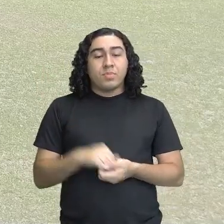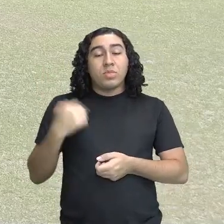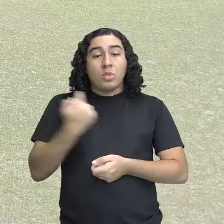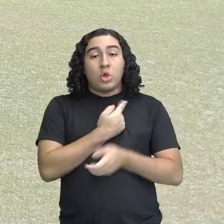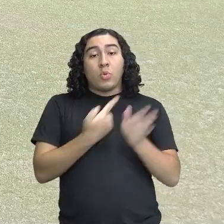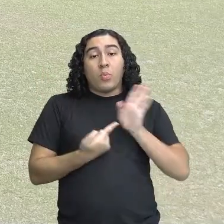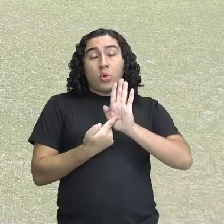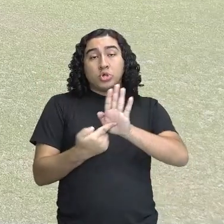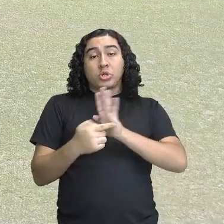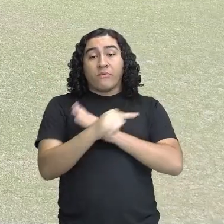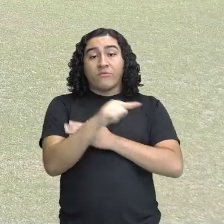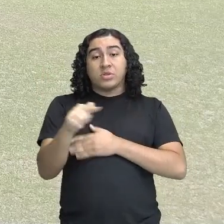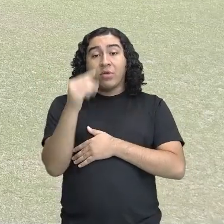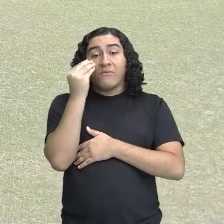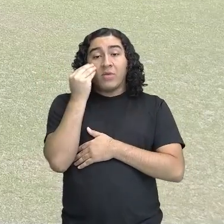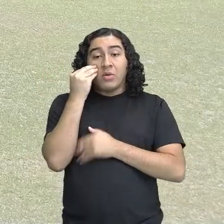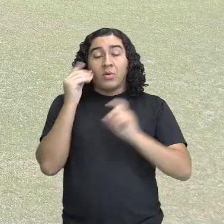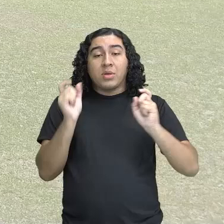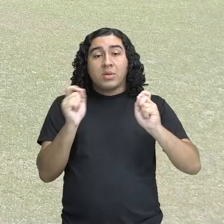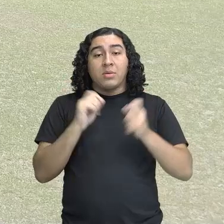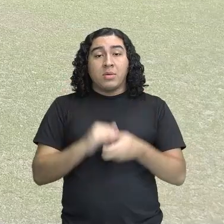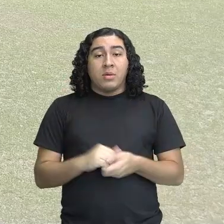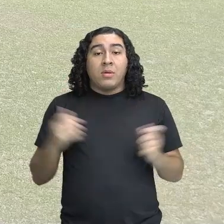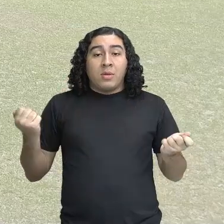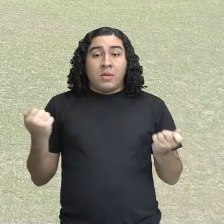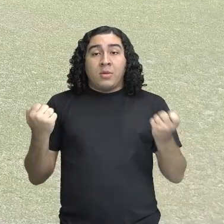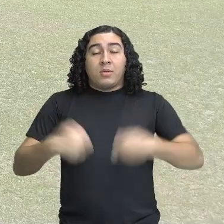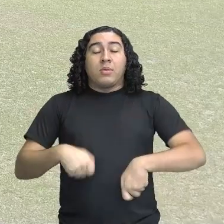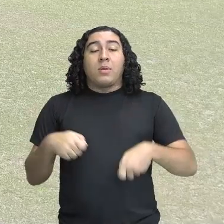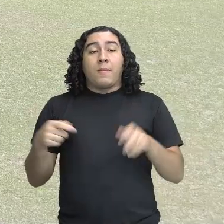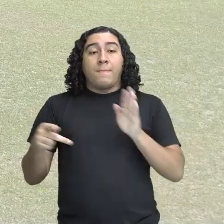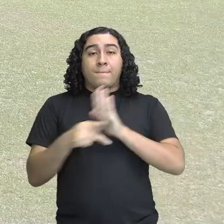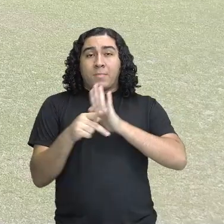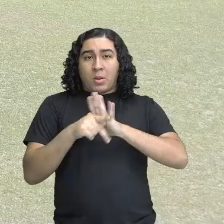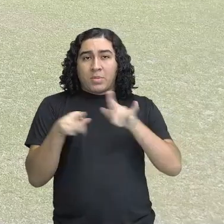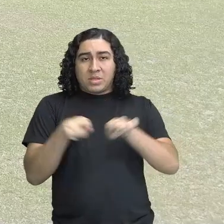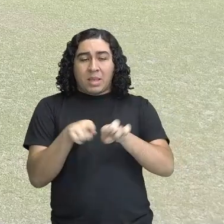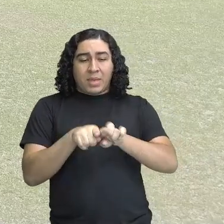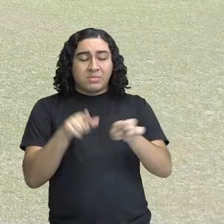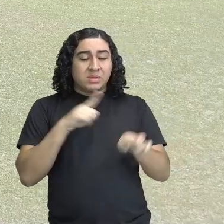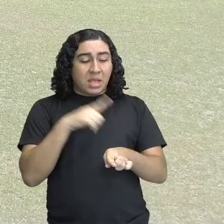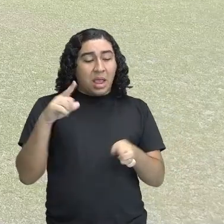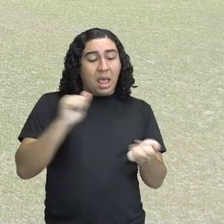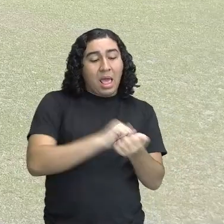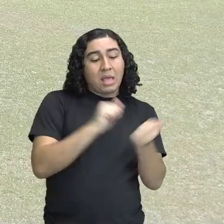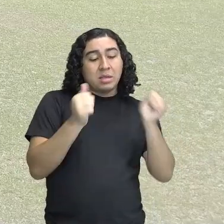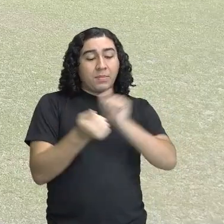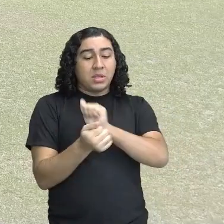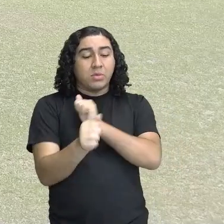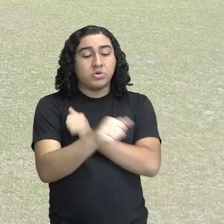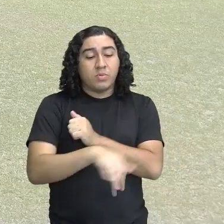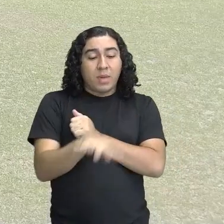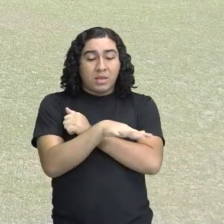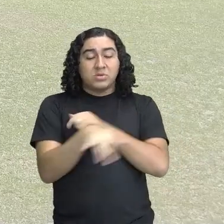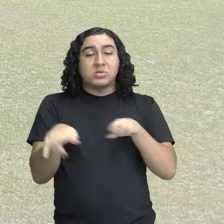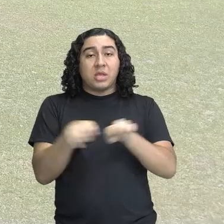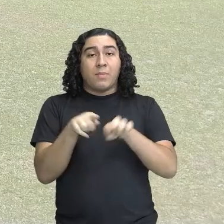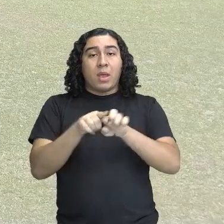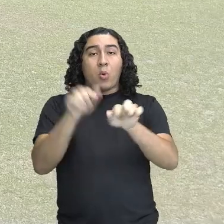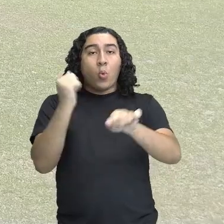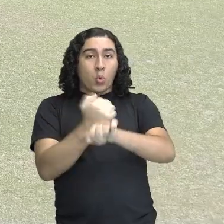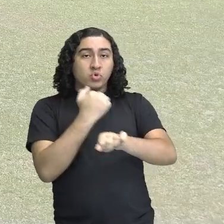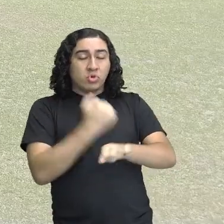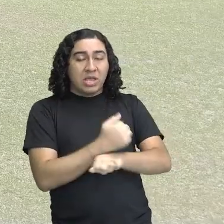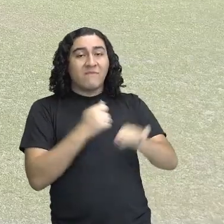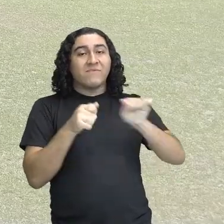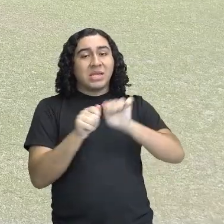aqui para mostrar para vocês essa capacidade, de novo, também de se adaptar ao meio ambiente e de construir, de